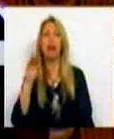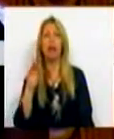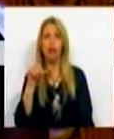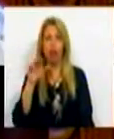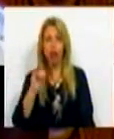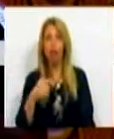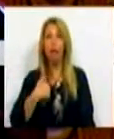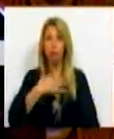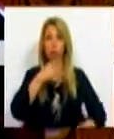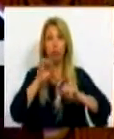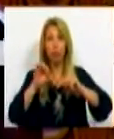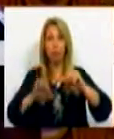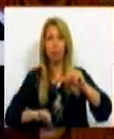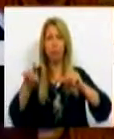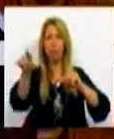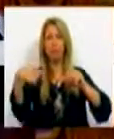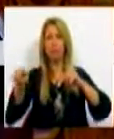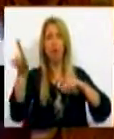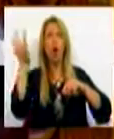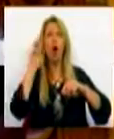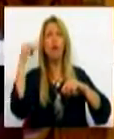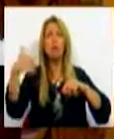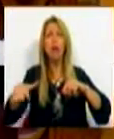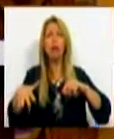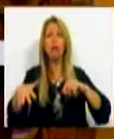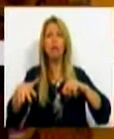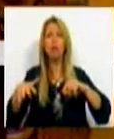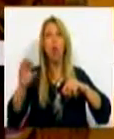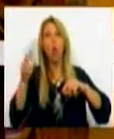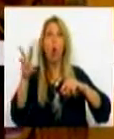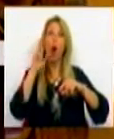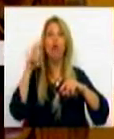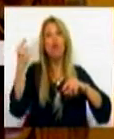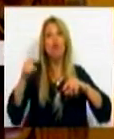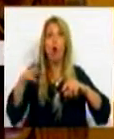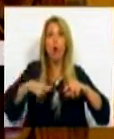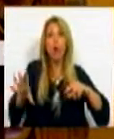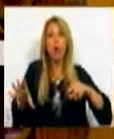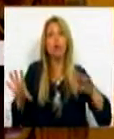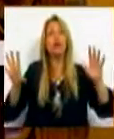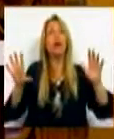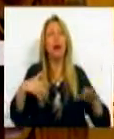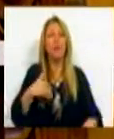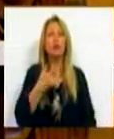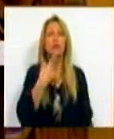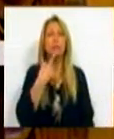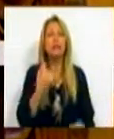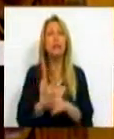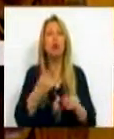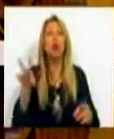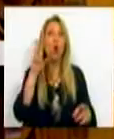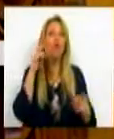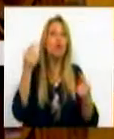Ouviu mal porque, e ouviu seletivamente, mas eu até consigo compreender porque é que o ouviu seletivamente,